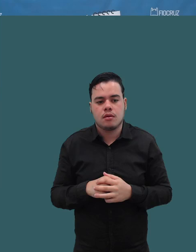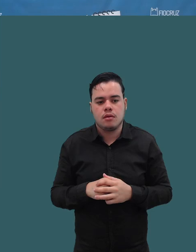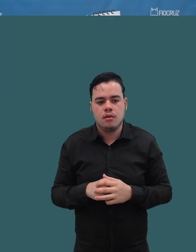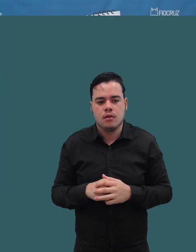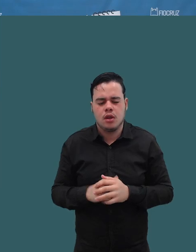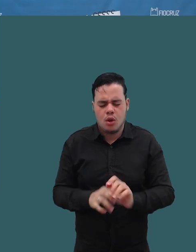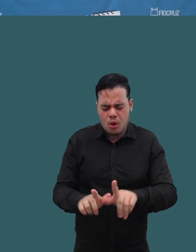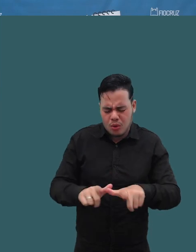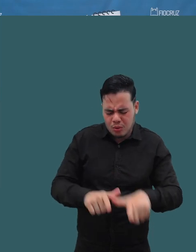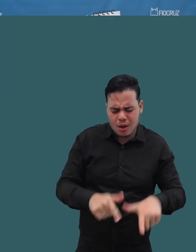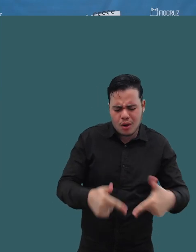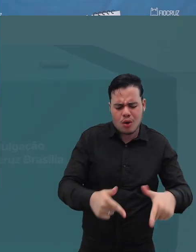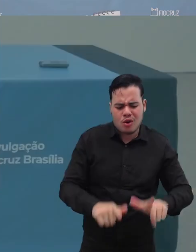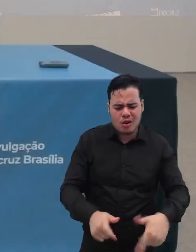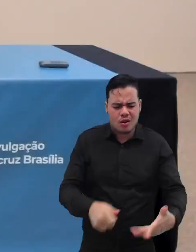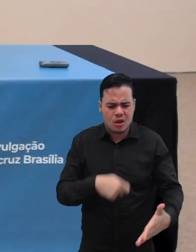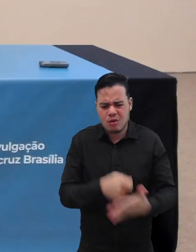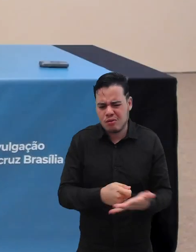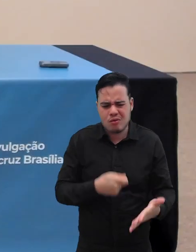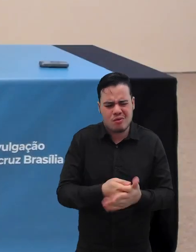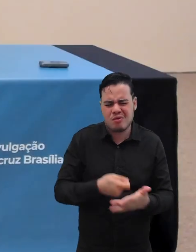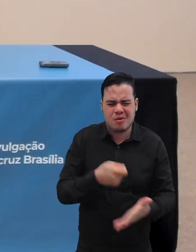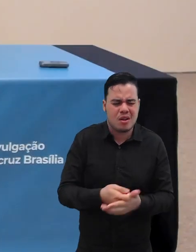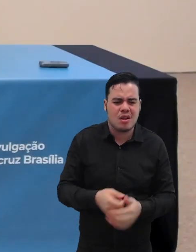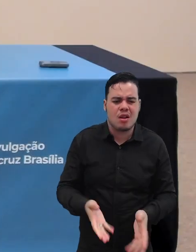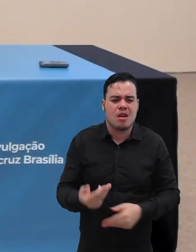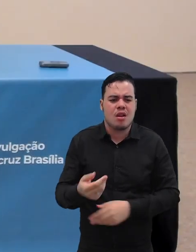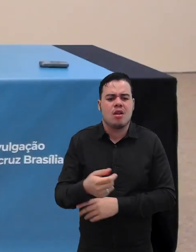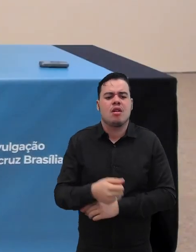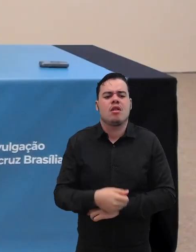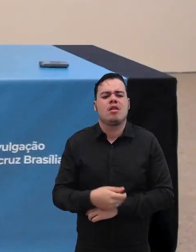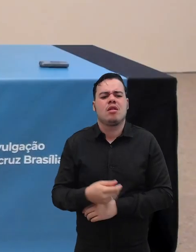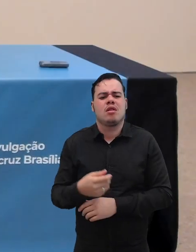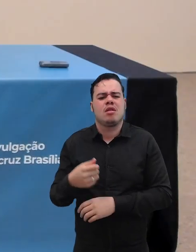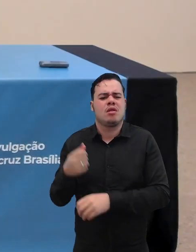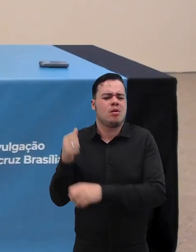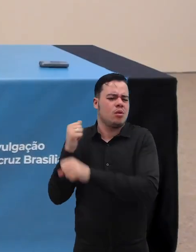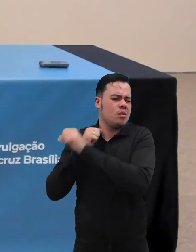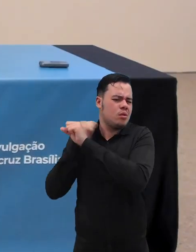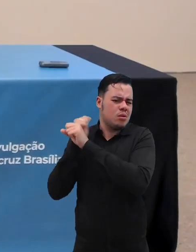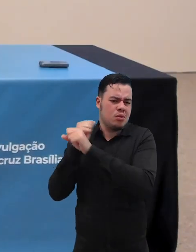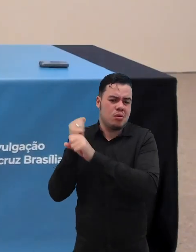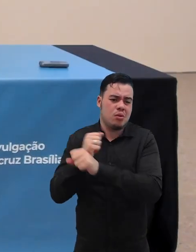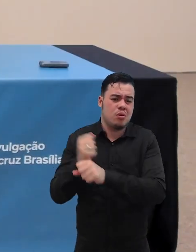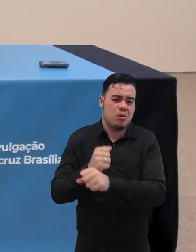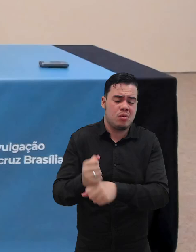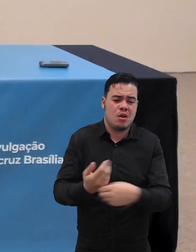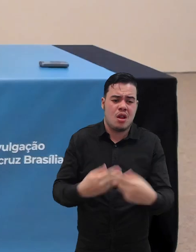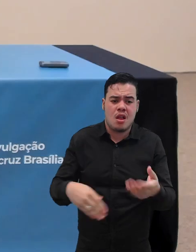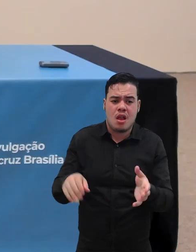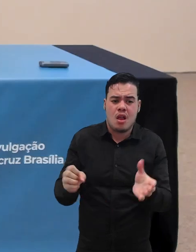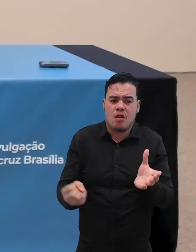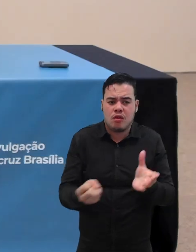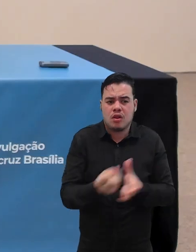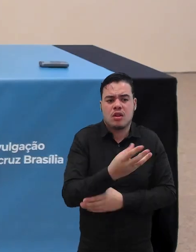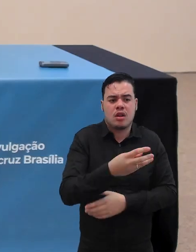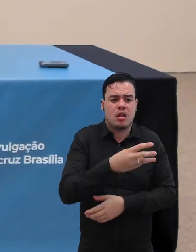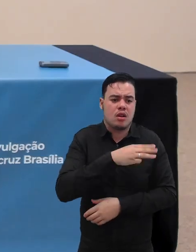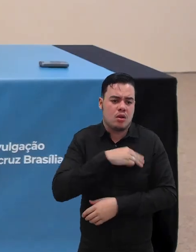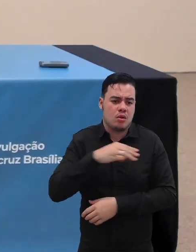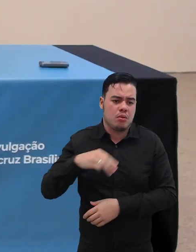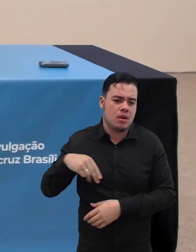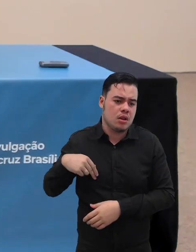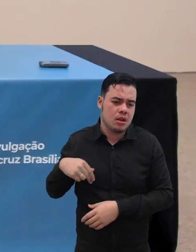de uma luta e de um trabalho de mais de desde que foi criada essa área no Ministério, mas